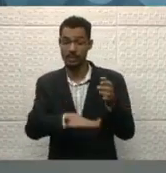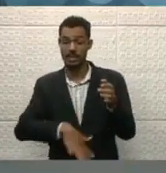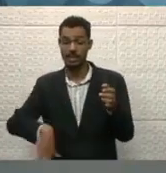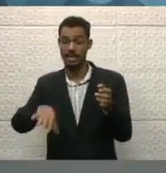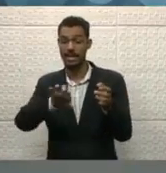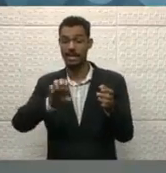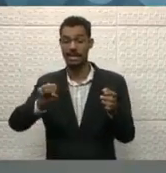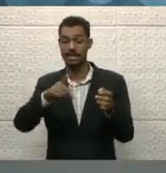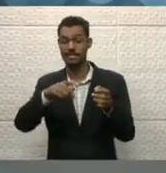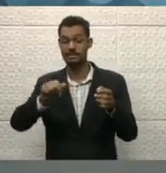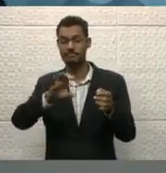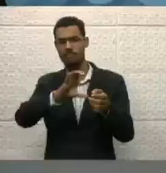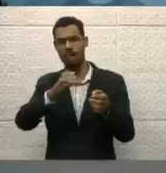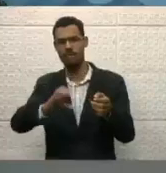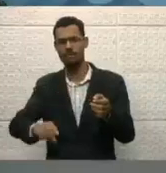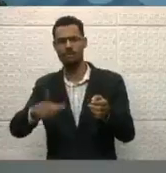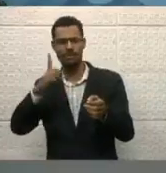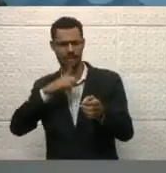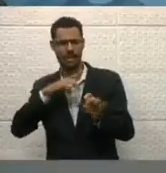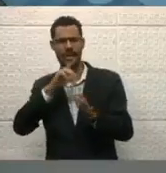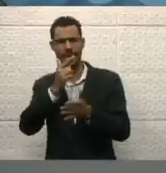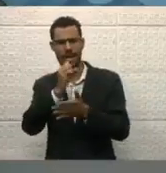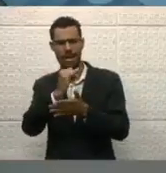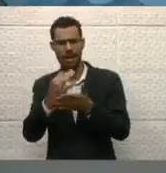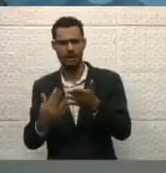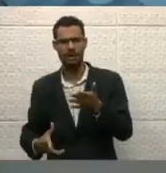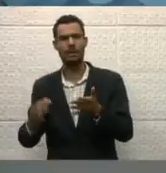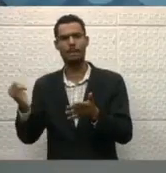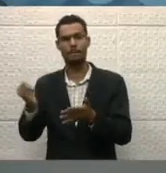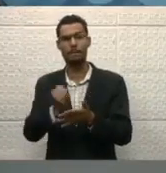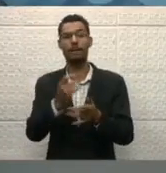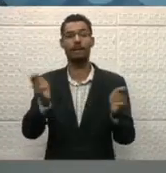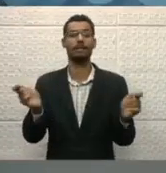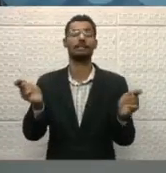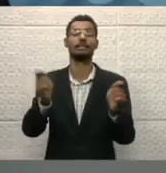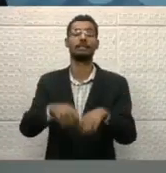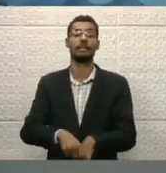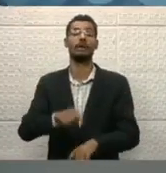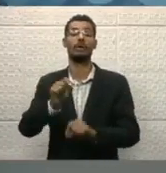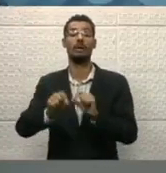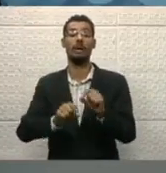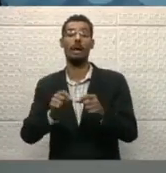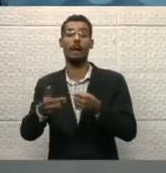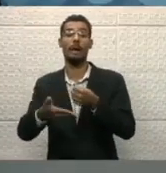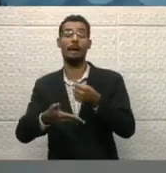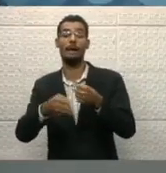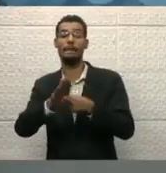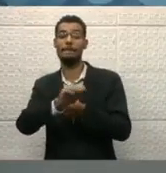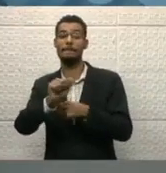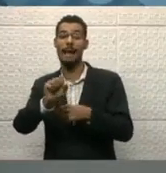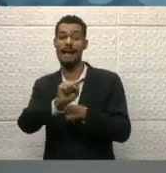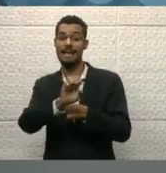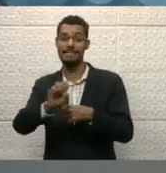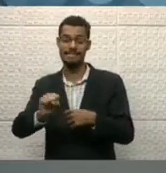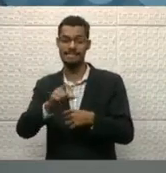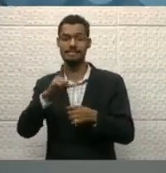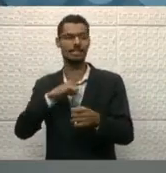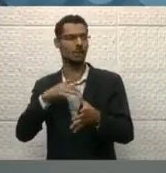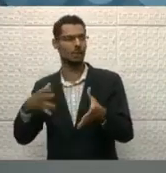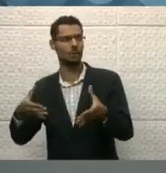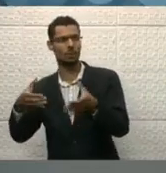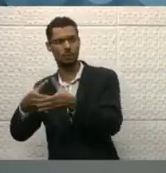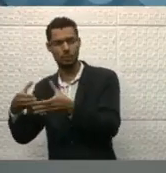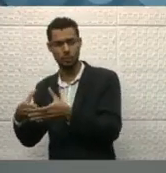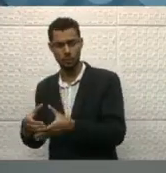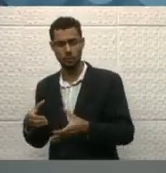nós conseguimos identificar alguns conjuntos importantes, principalmente as bases desses espaços, que é um conjunto